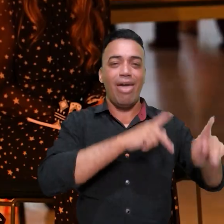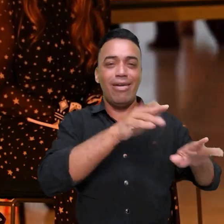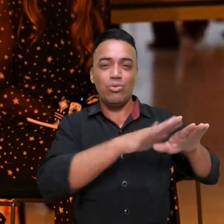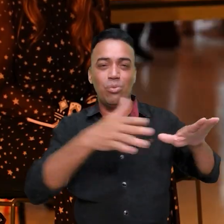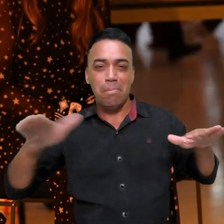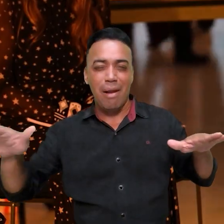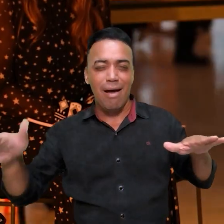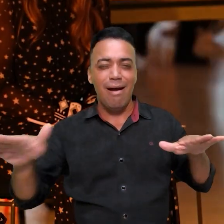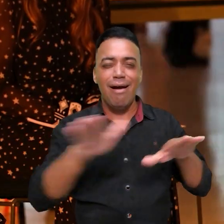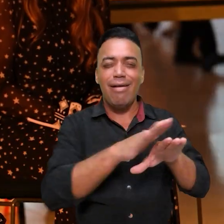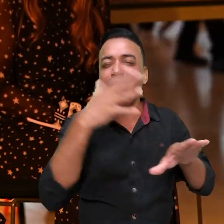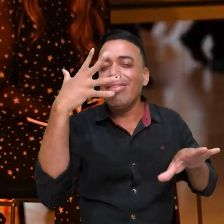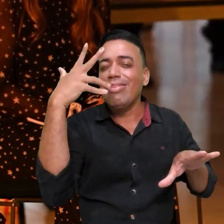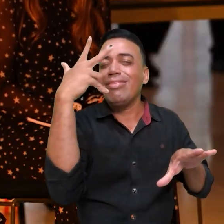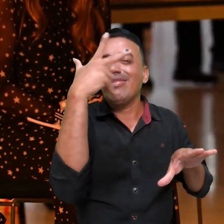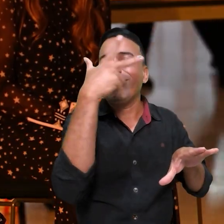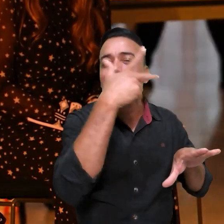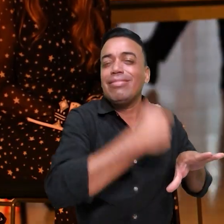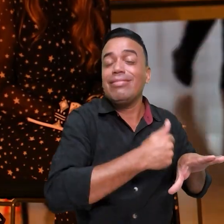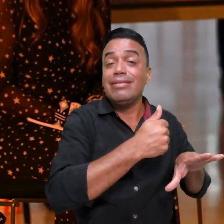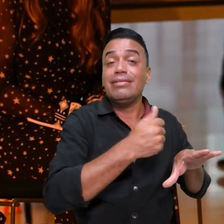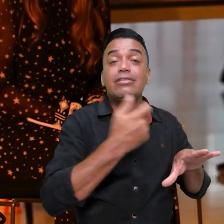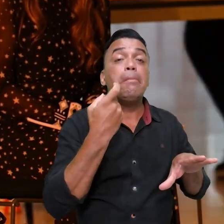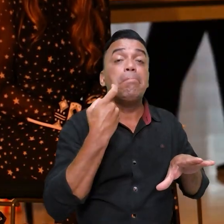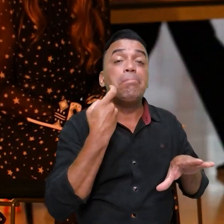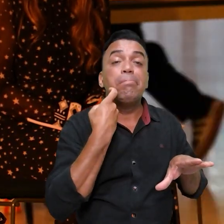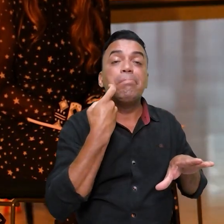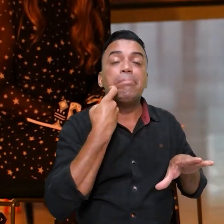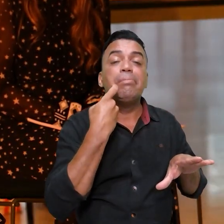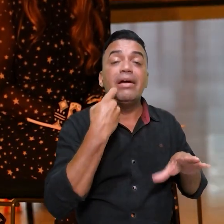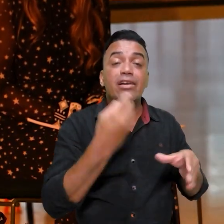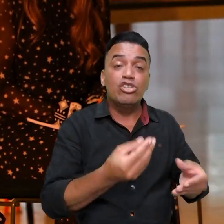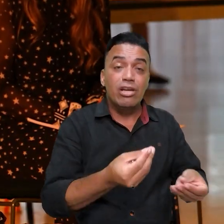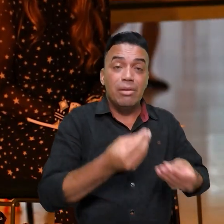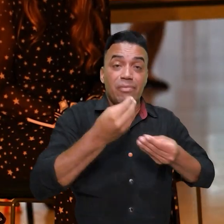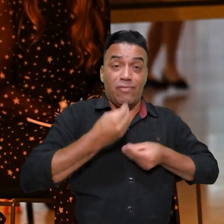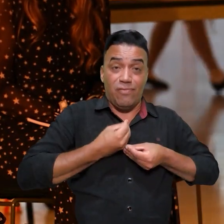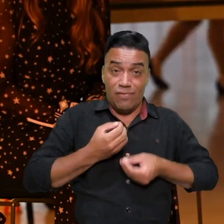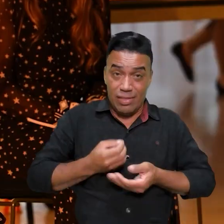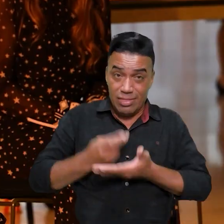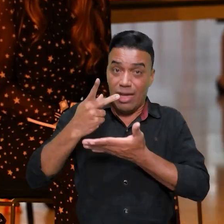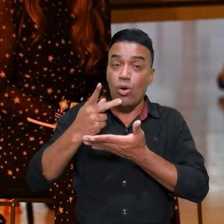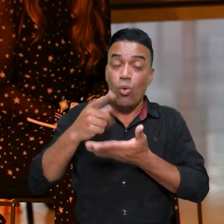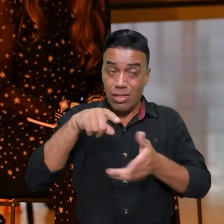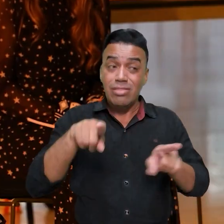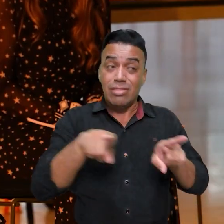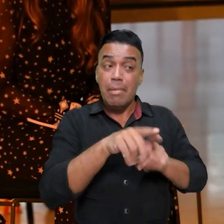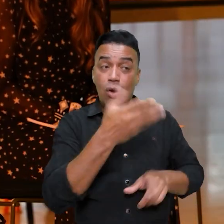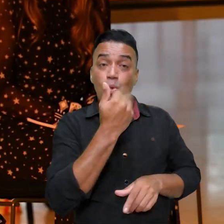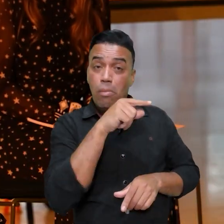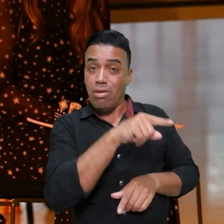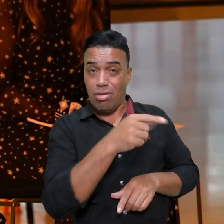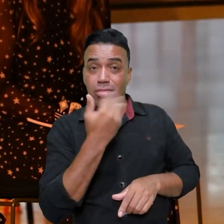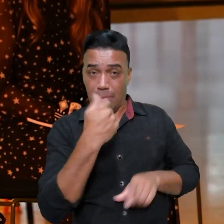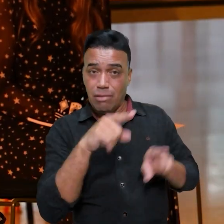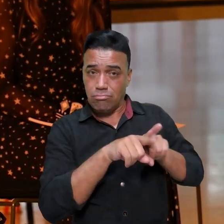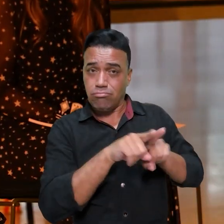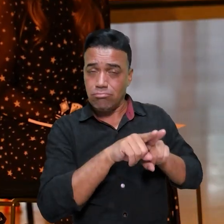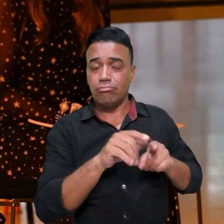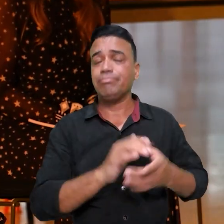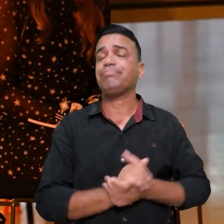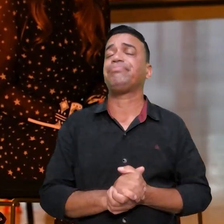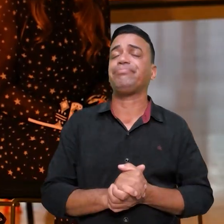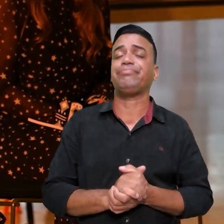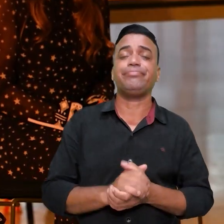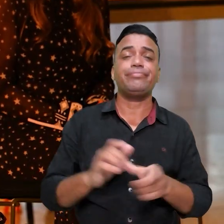a praia paradisíaca, o peixe, que ele serviu para mim, ele também comia, alimentação saudável, portanto,